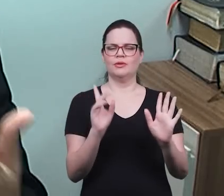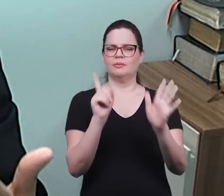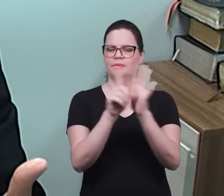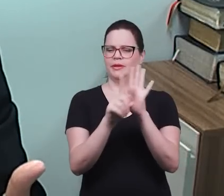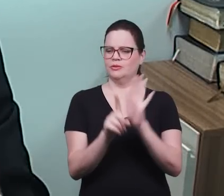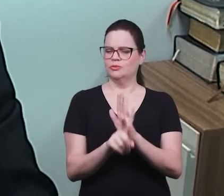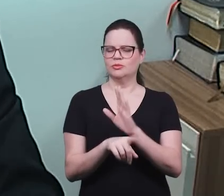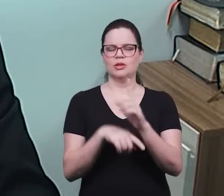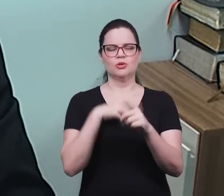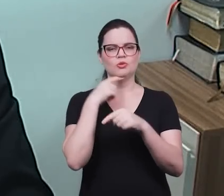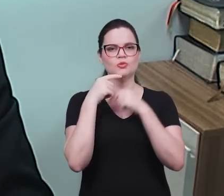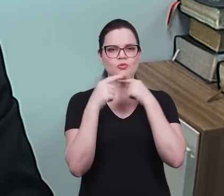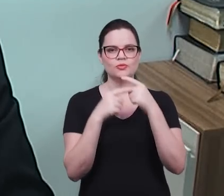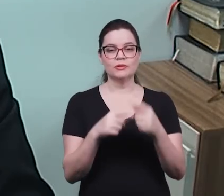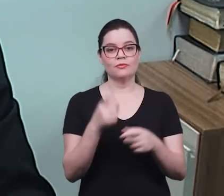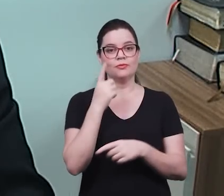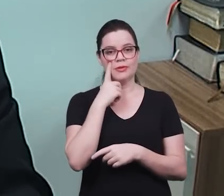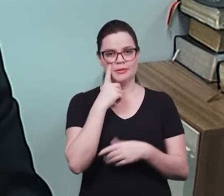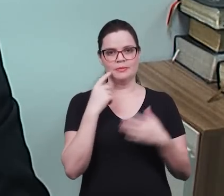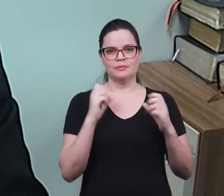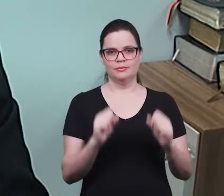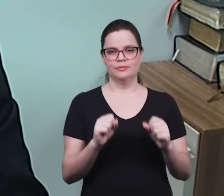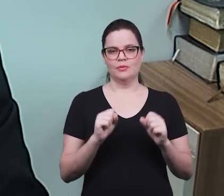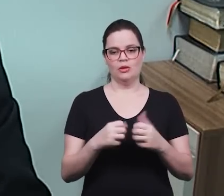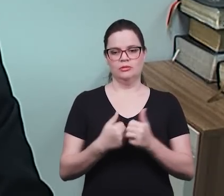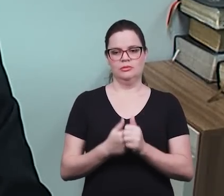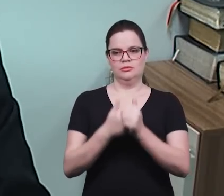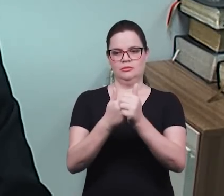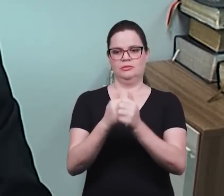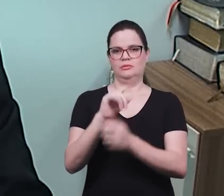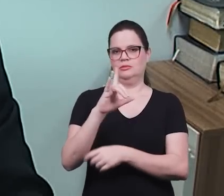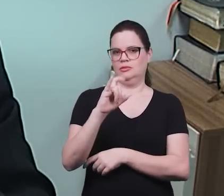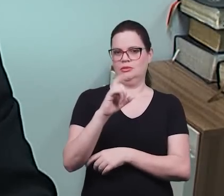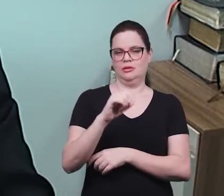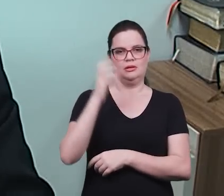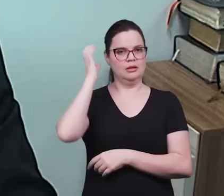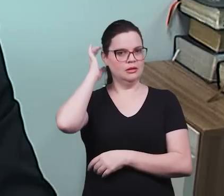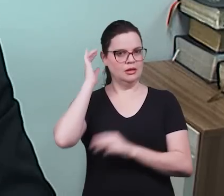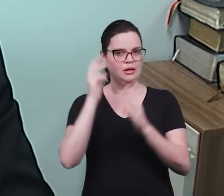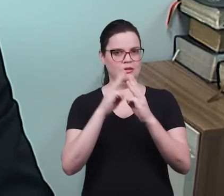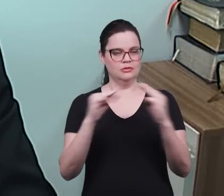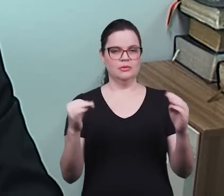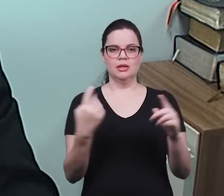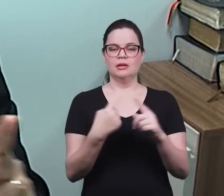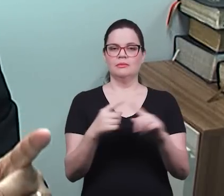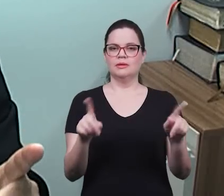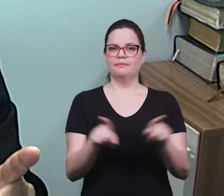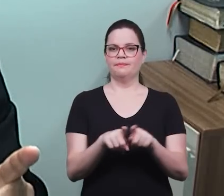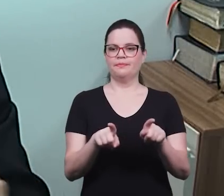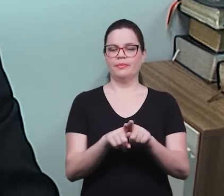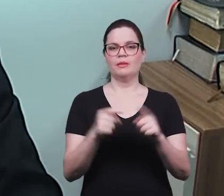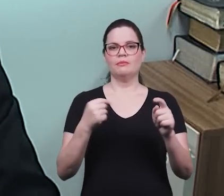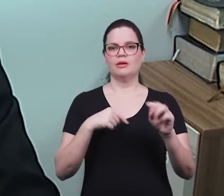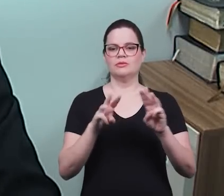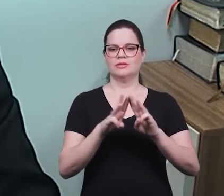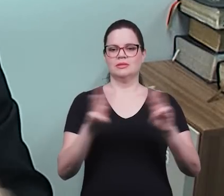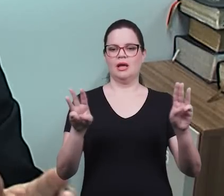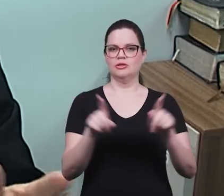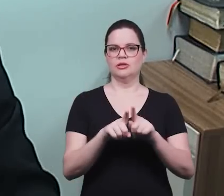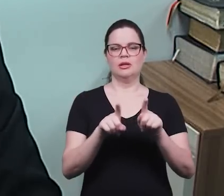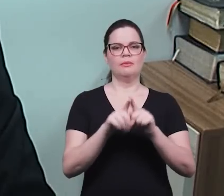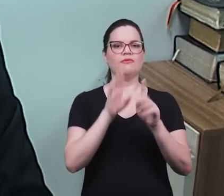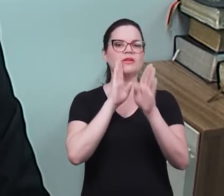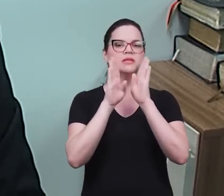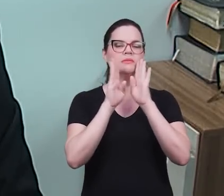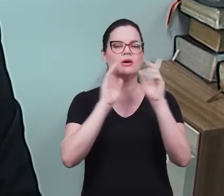sua dúvida. Então você já vai poder entrar seguindo a gente no Instagram, na Rádio Manaim. E é claro, as perguntas pelo nosso site, pelo Facebook. No